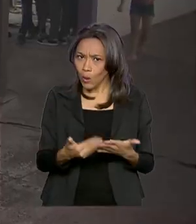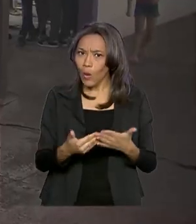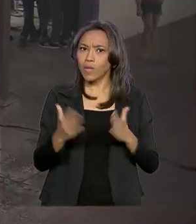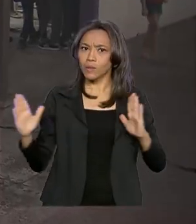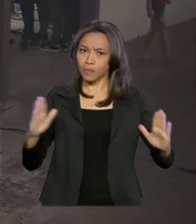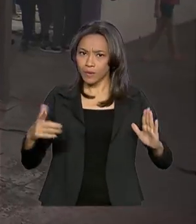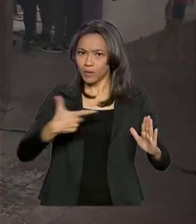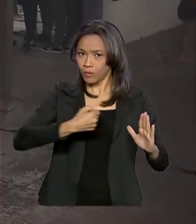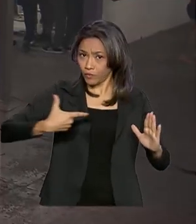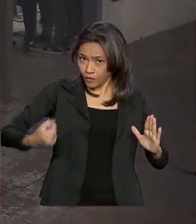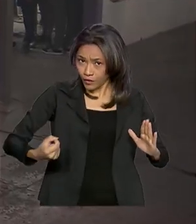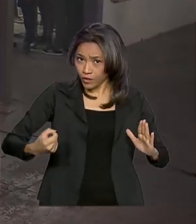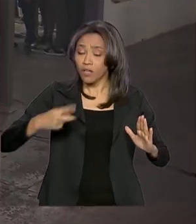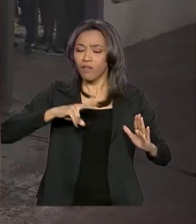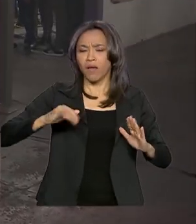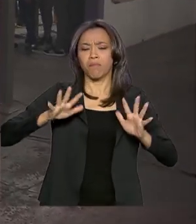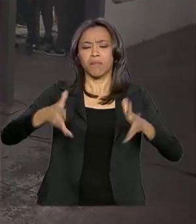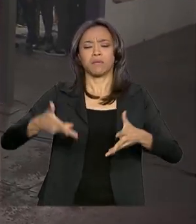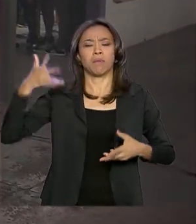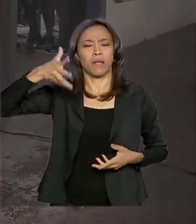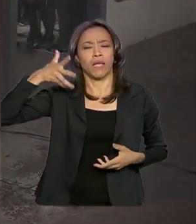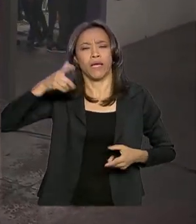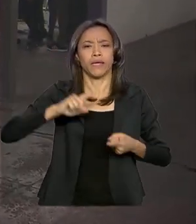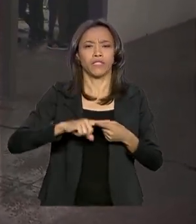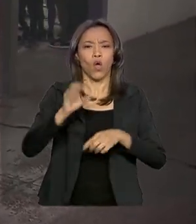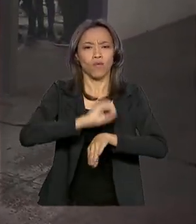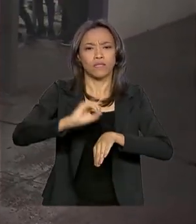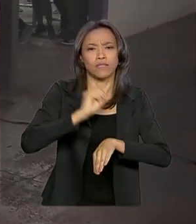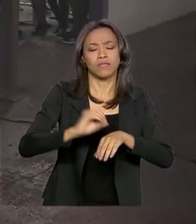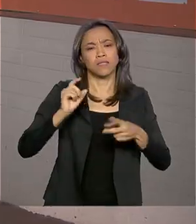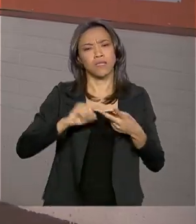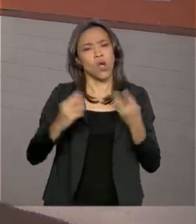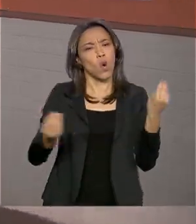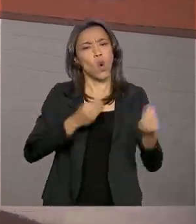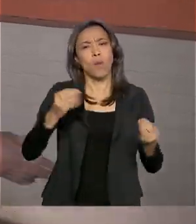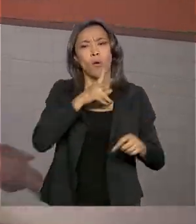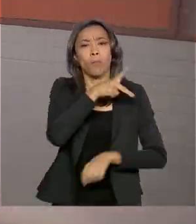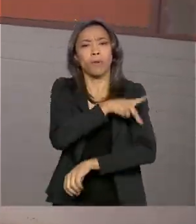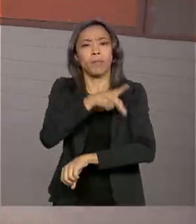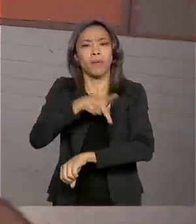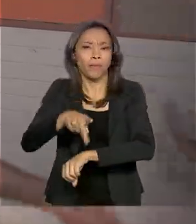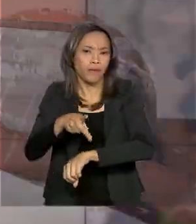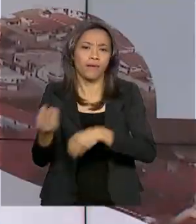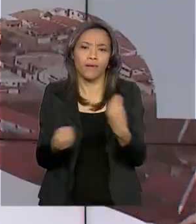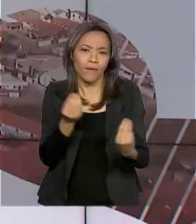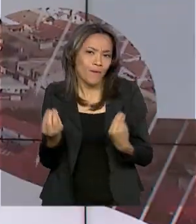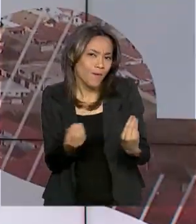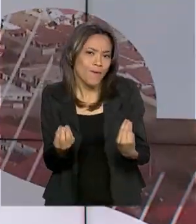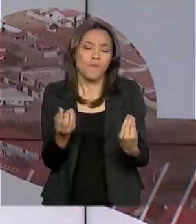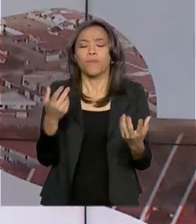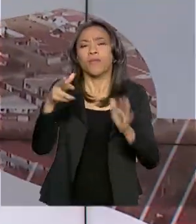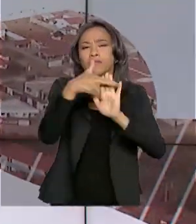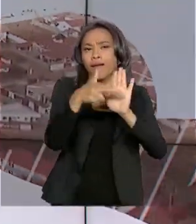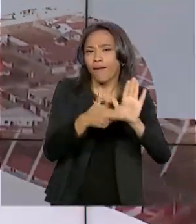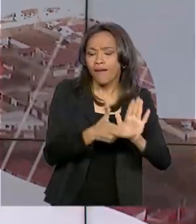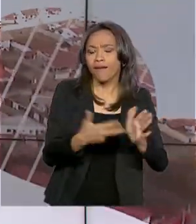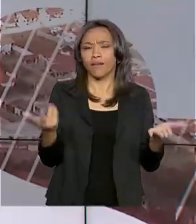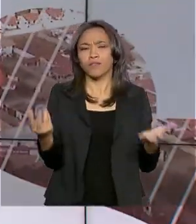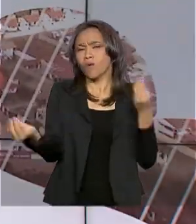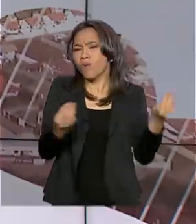eles vão participar de palestras e oficinas sobre o projeto político pedagógico além da apresentação das regras do funcionamento